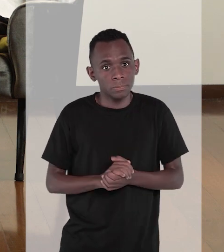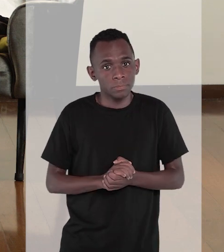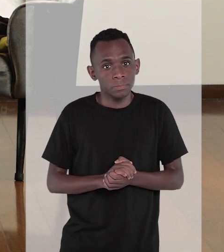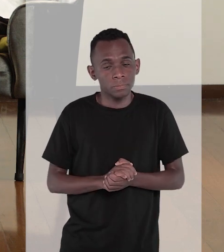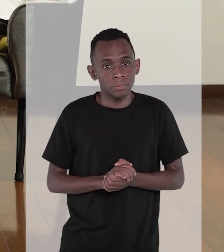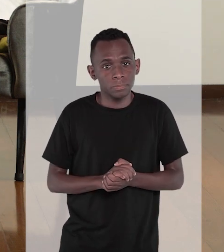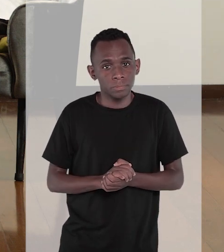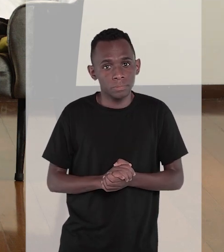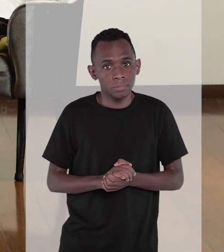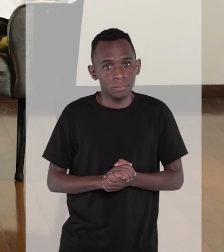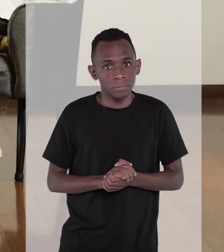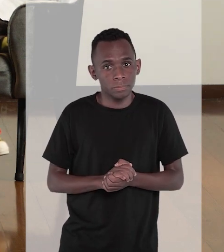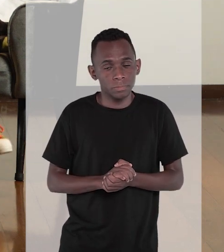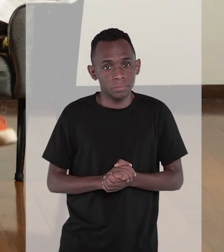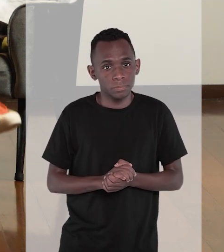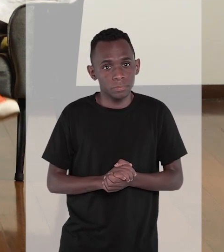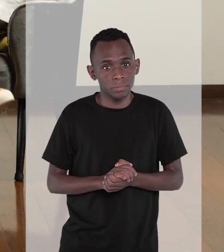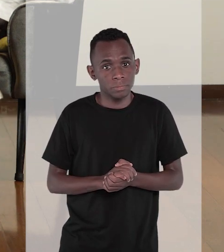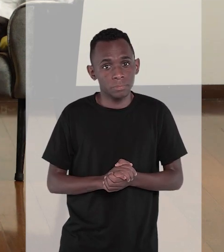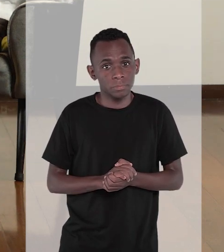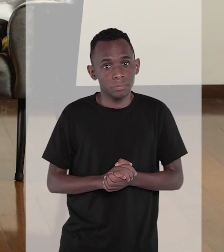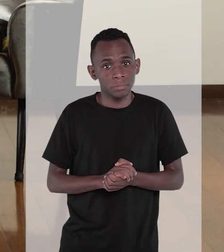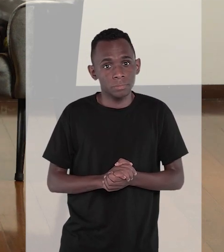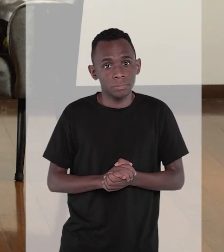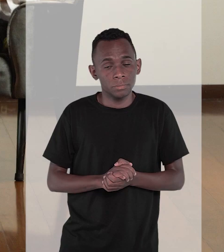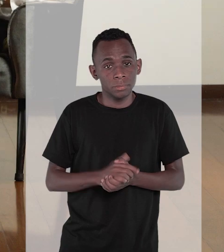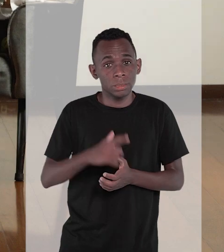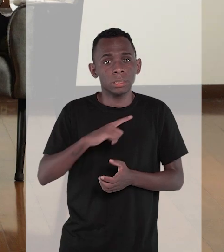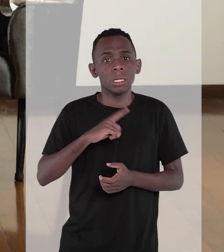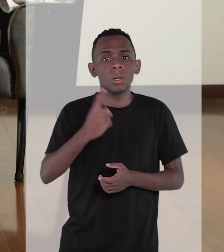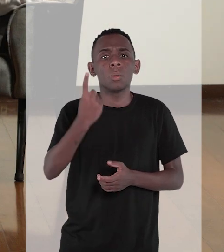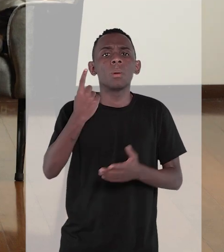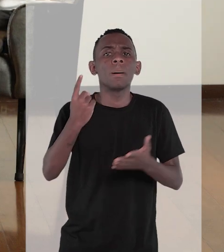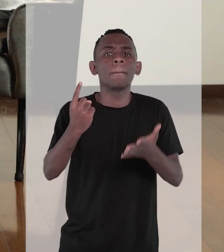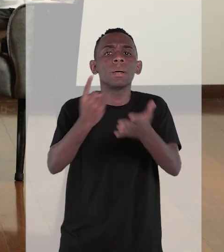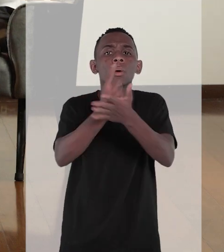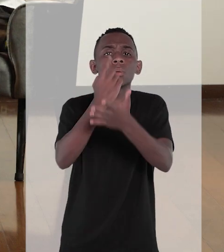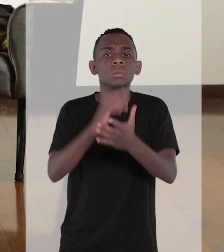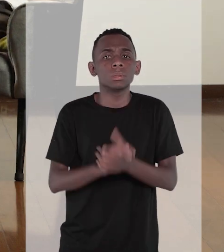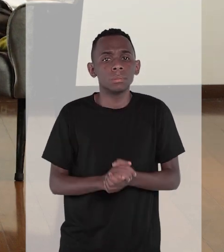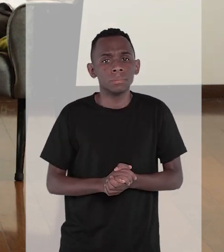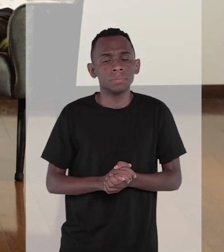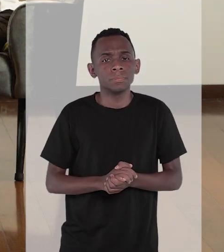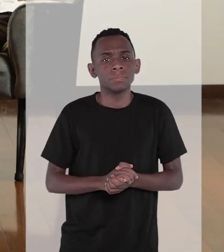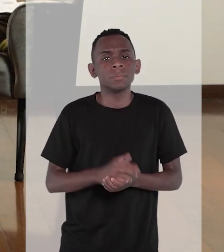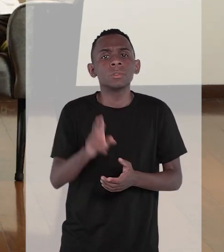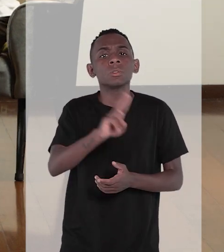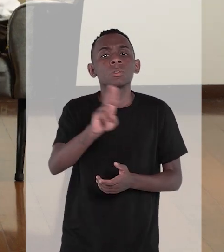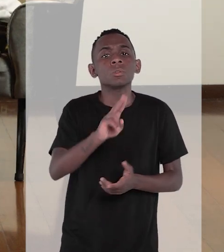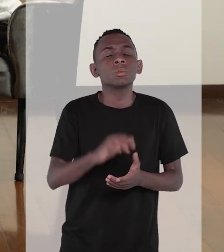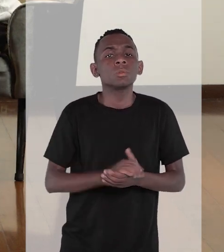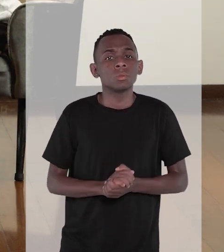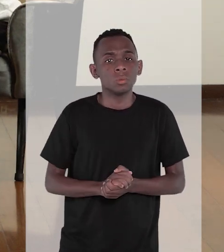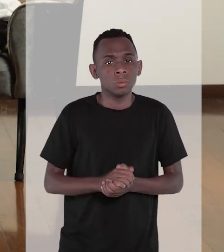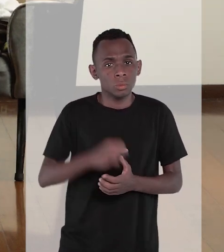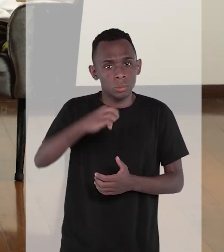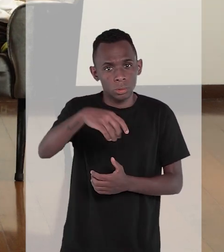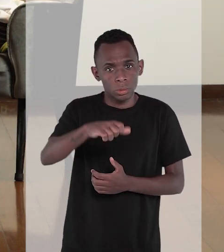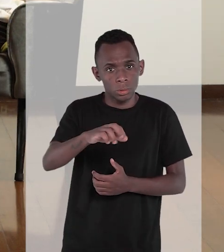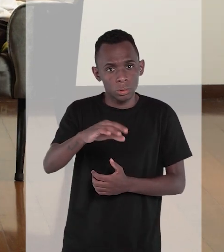tá? Mas não vai ser agora, gente, não. Muito obrigado. Tem mais um pouquinho. Tem uma pergunta da plateia. Vou fazê-la. Como é que você